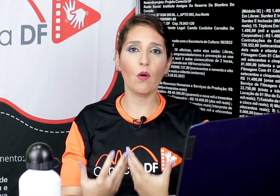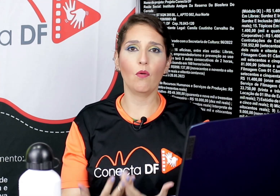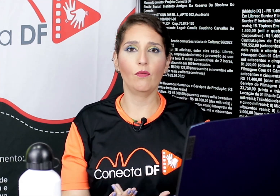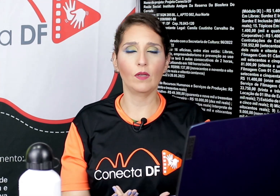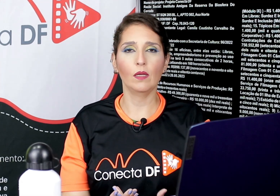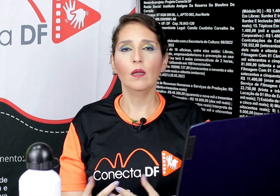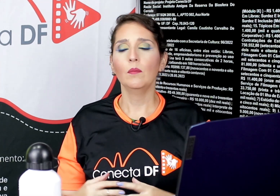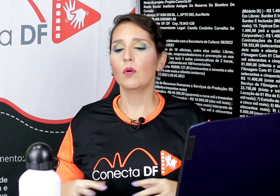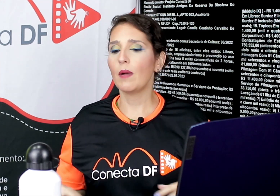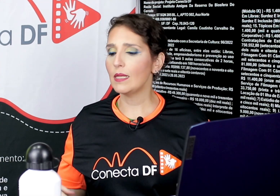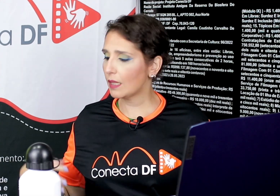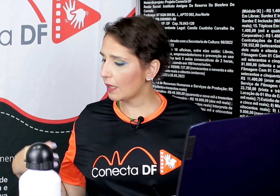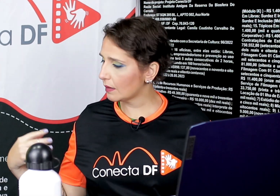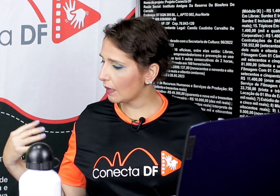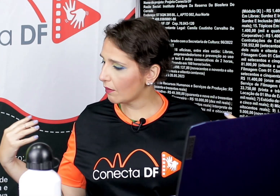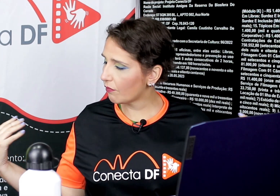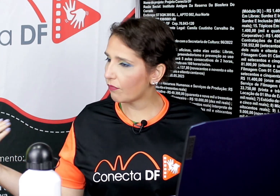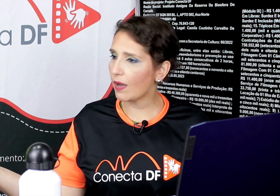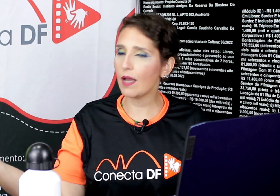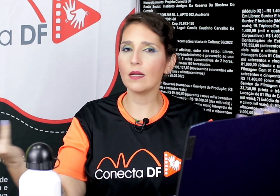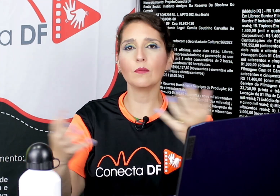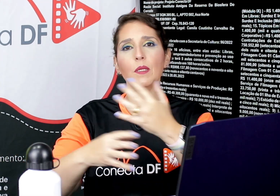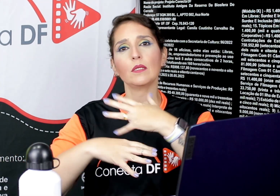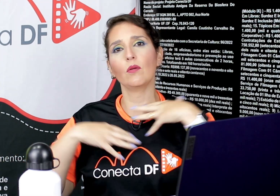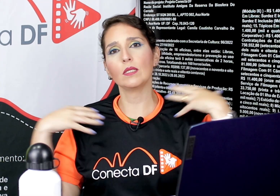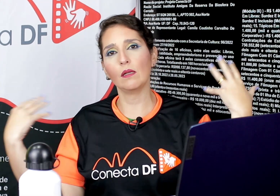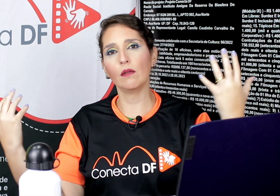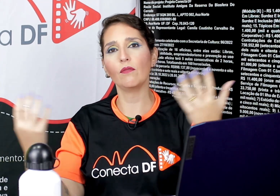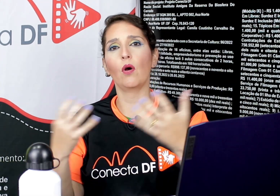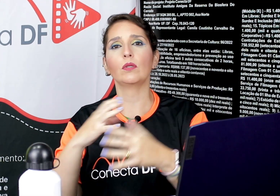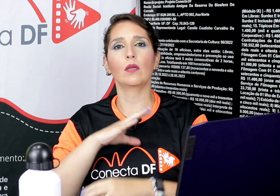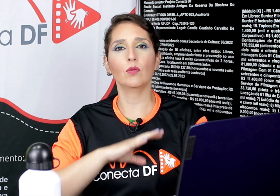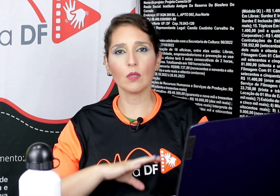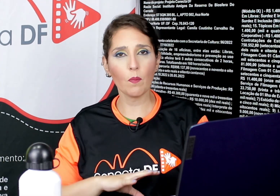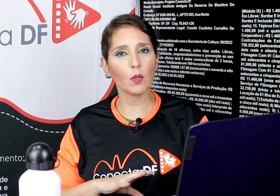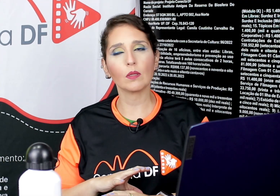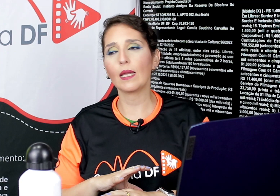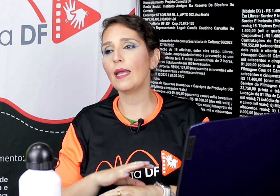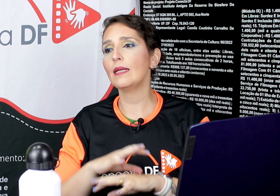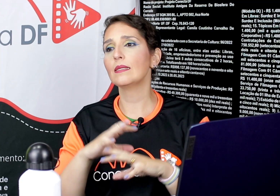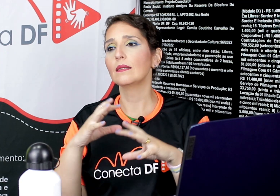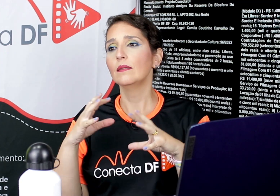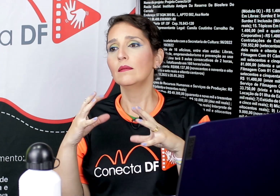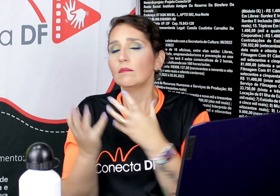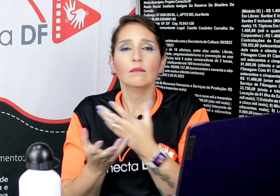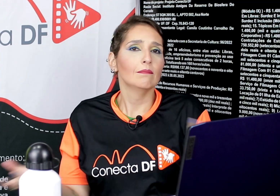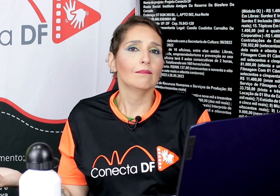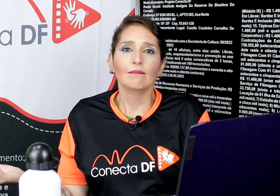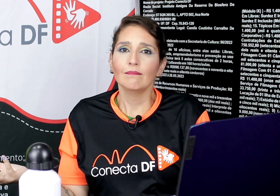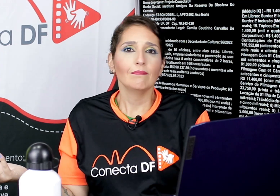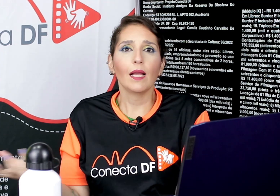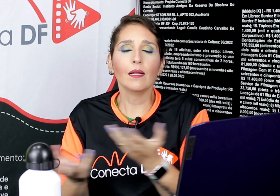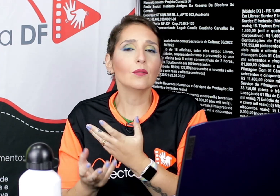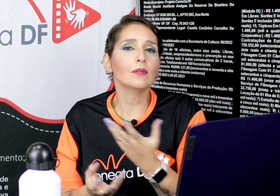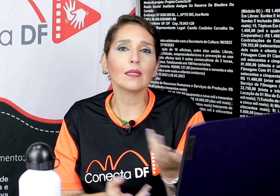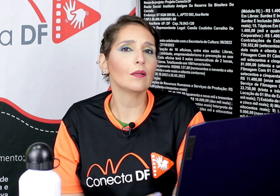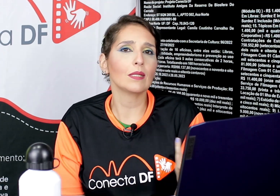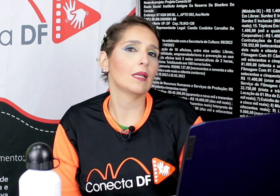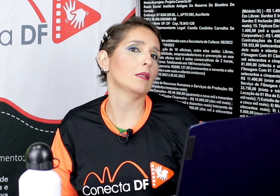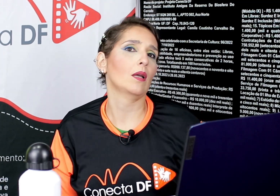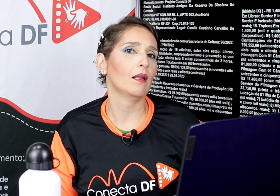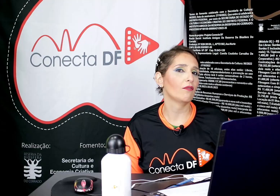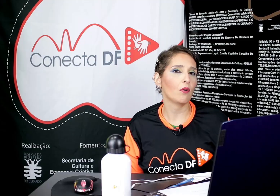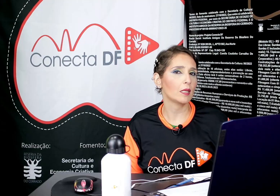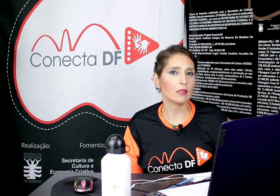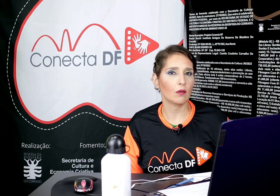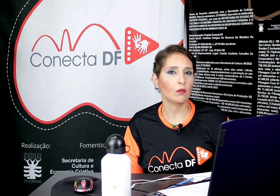não ouve, por mais que ela tenha várias pessoas ali em volta que usam português, ela não está tendo